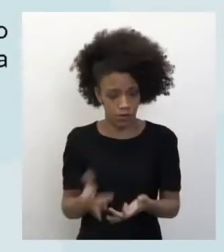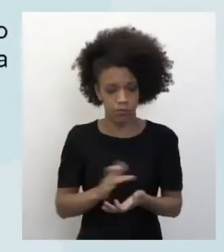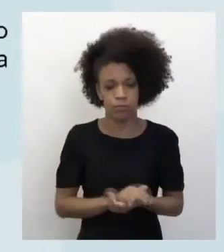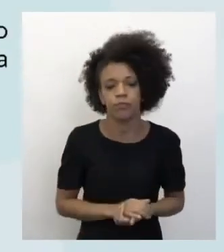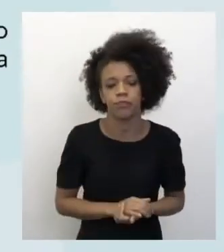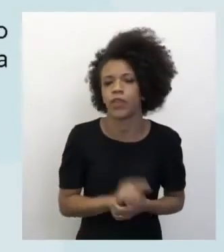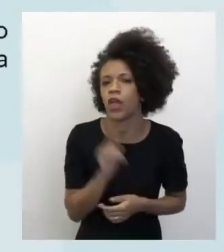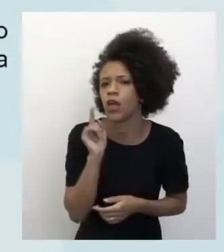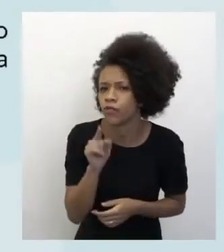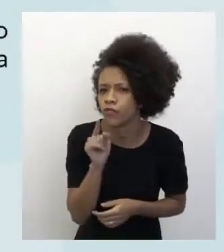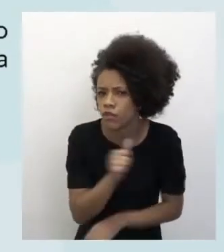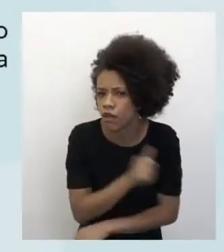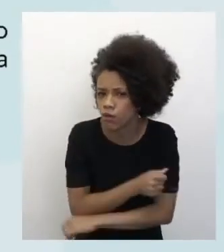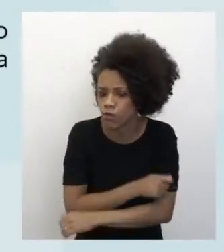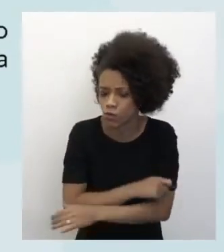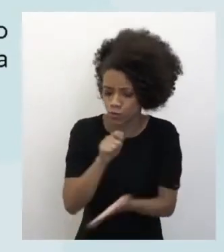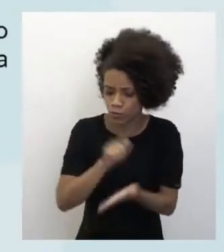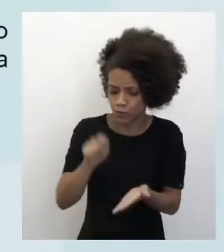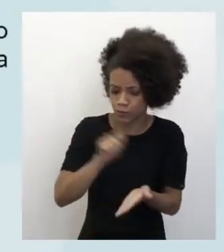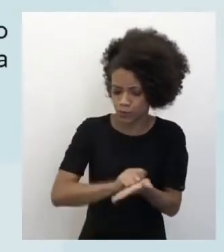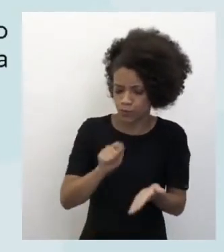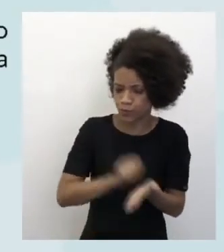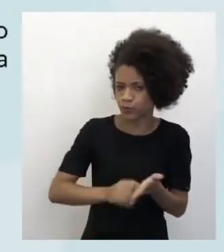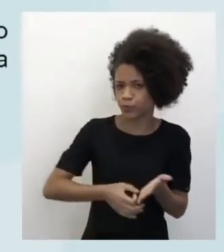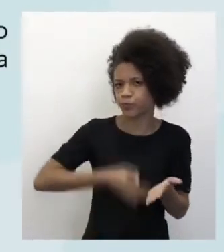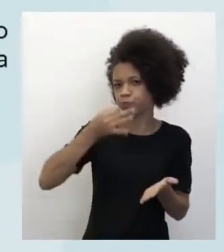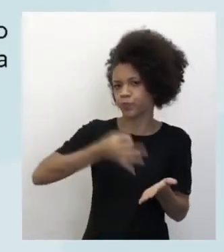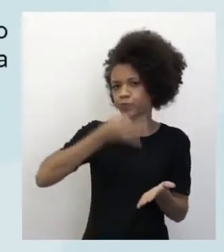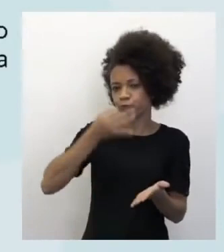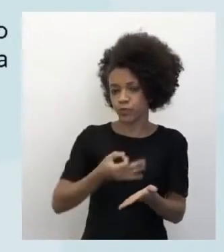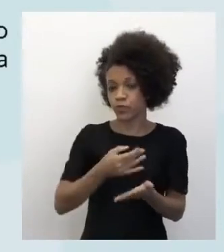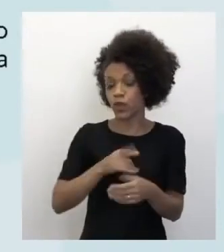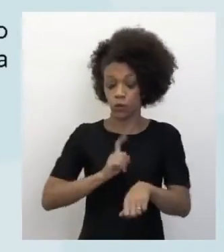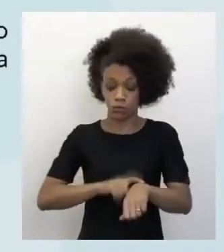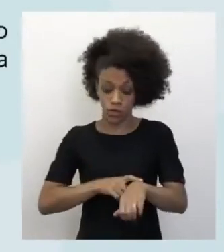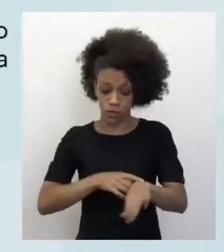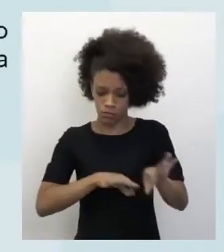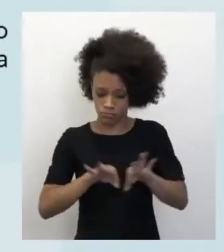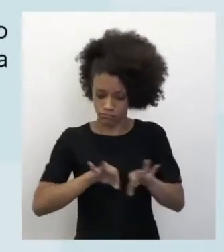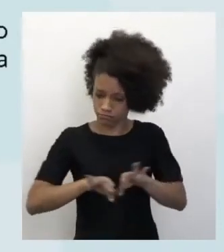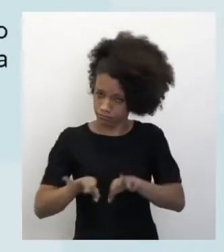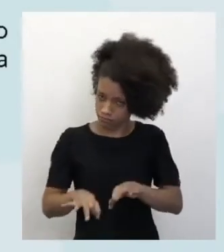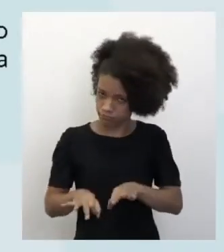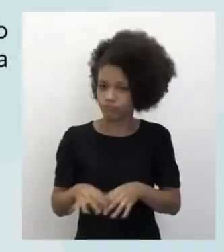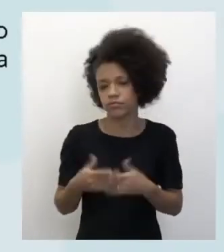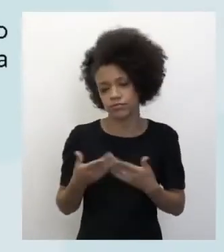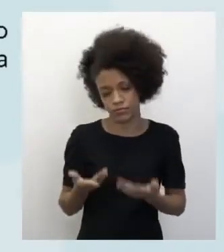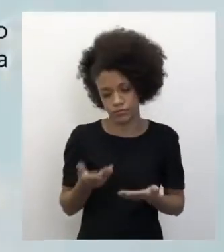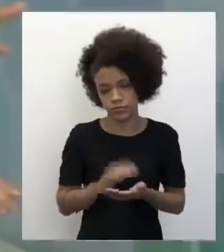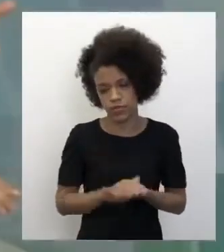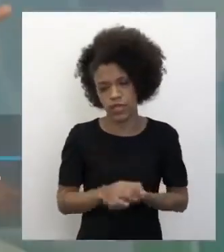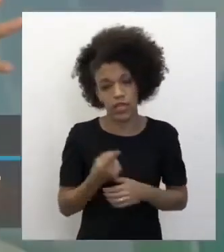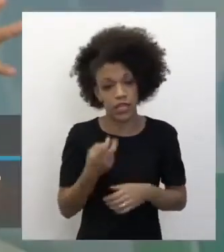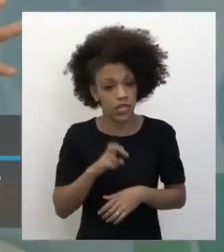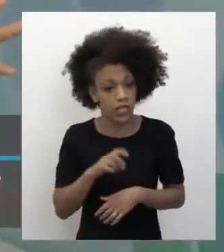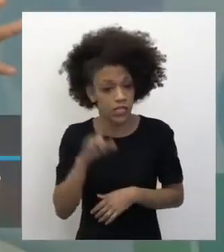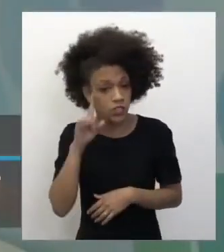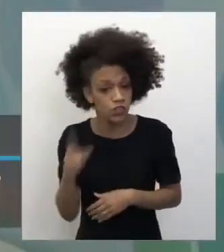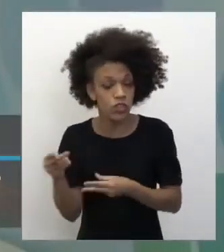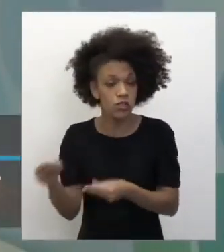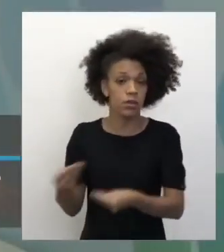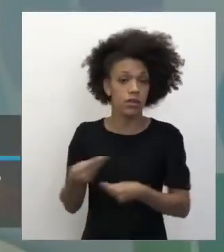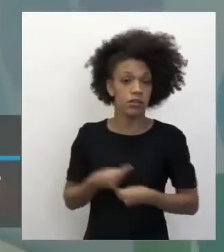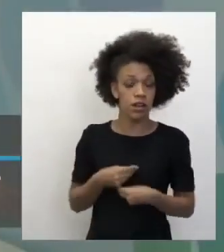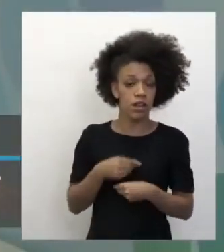Vocês aí, alunos que escrevem artigos de opinião, que tem um tempo para elaborar, né, Deia, professora Dali? 15 dias para me entregar.